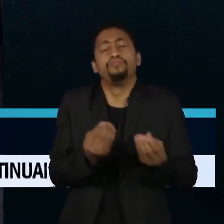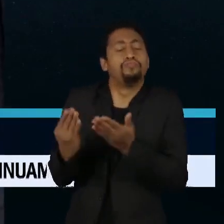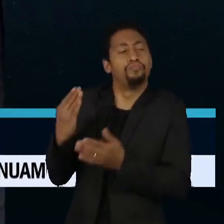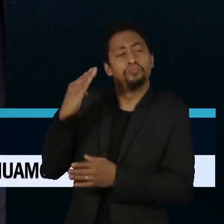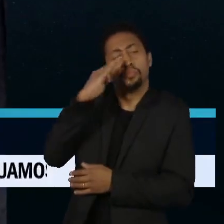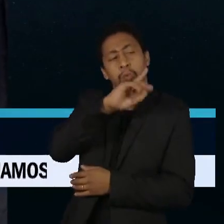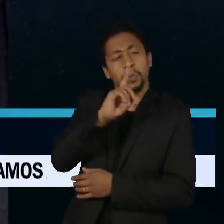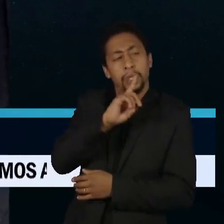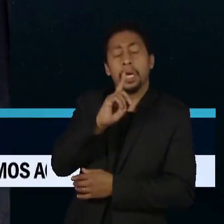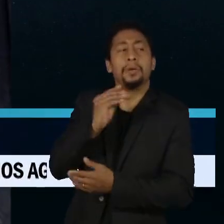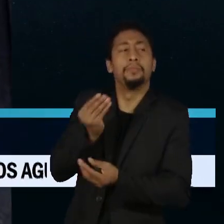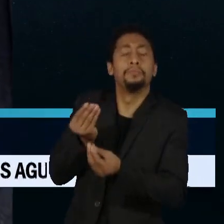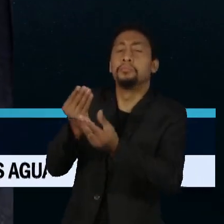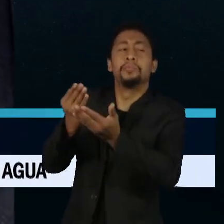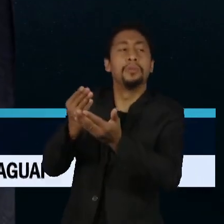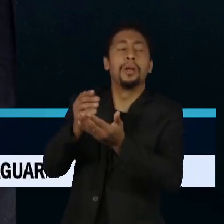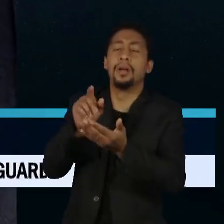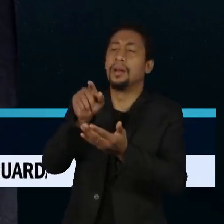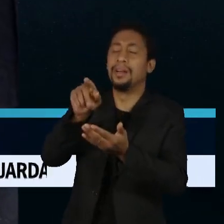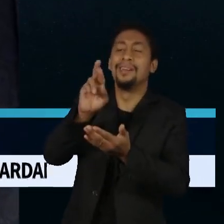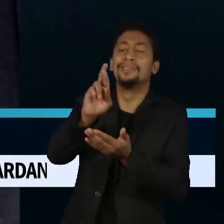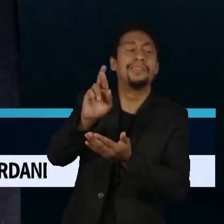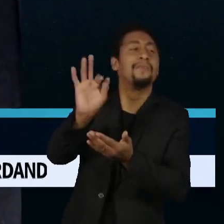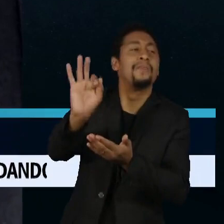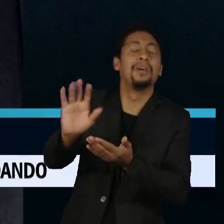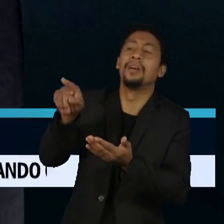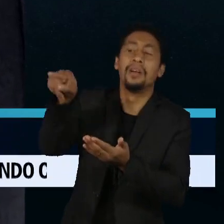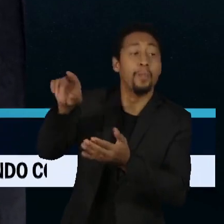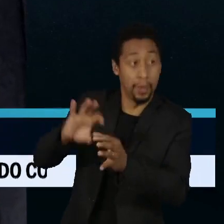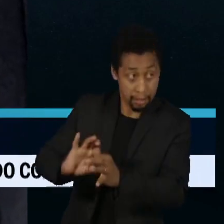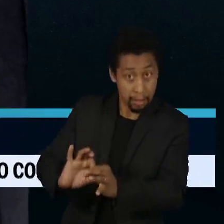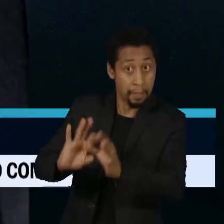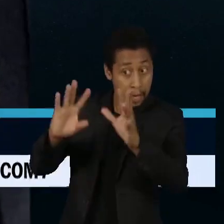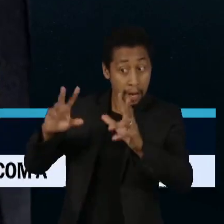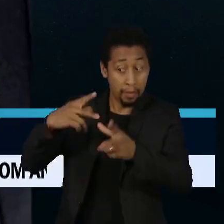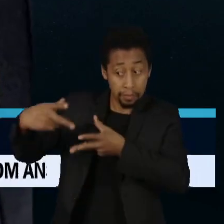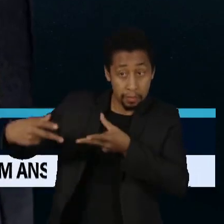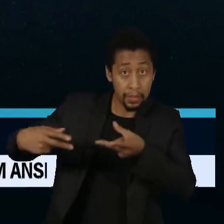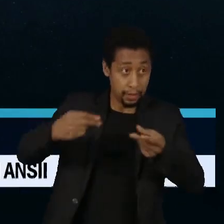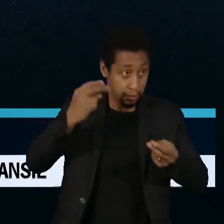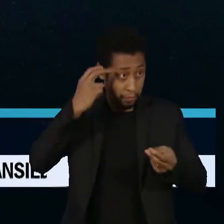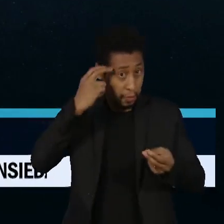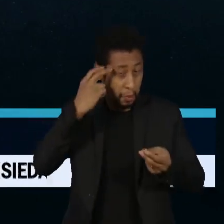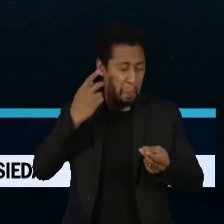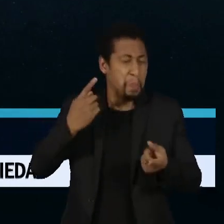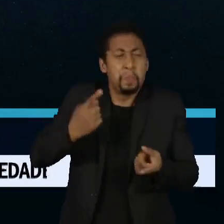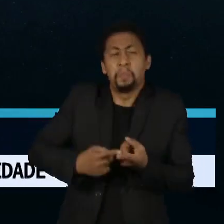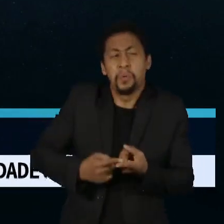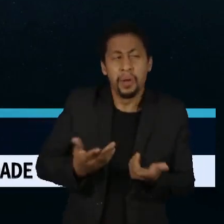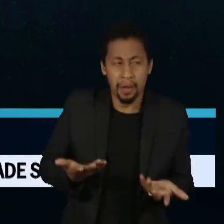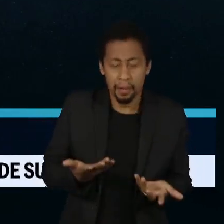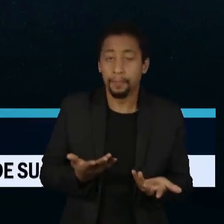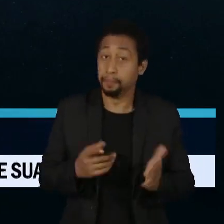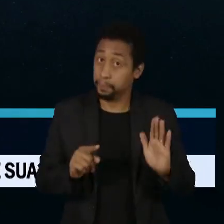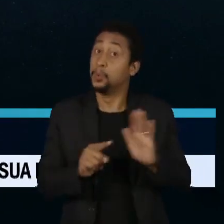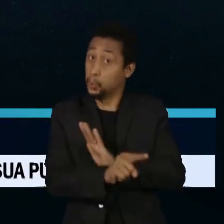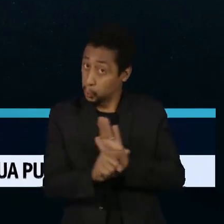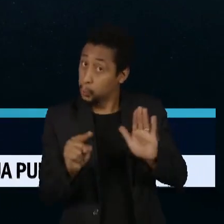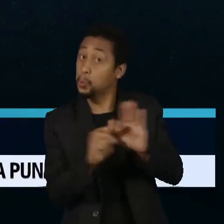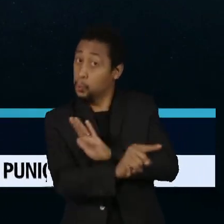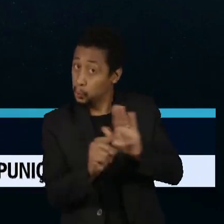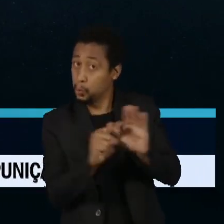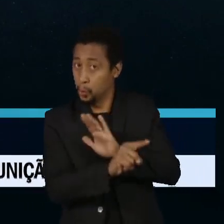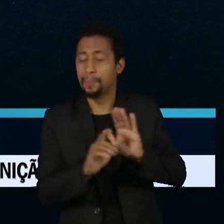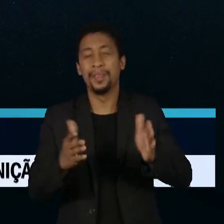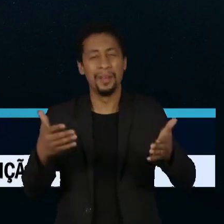à Receita Federal pedindo a liberação das joias sauditas apreendidas pelo órgão. Durante a ligação, Vieira